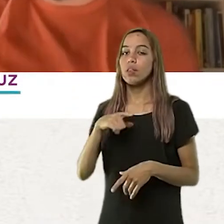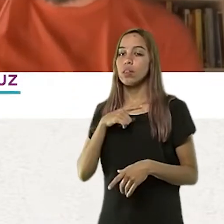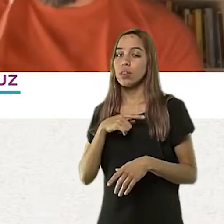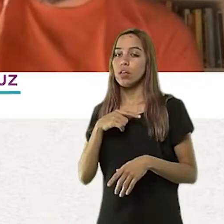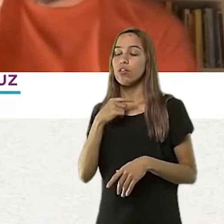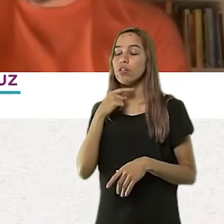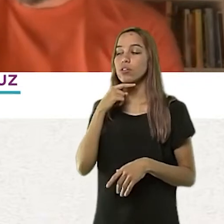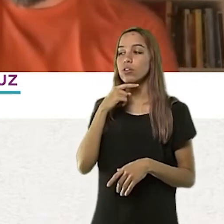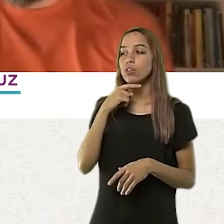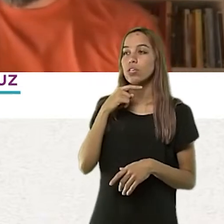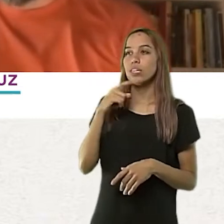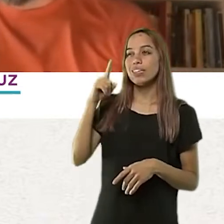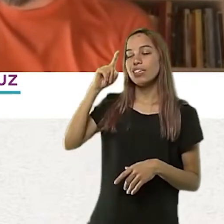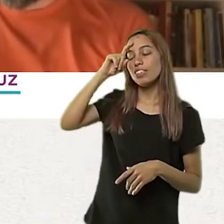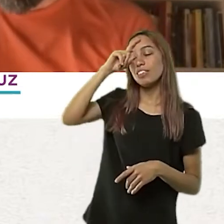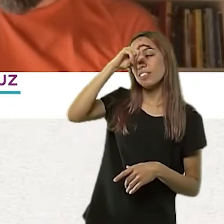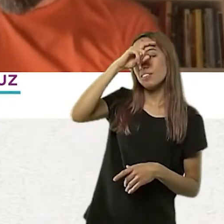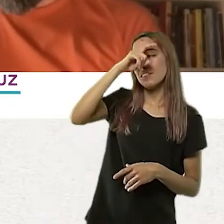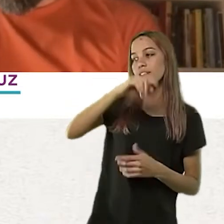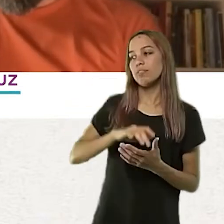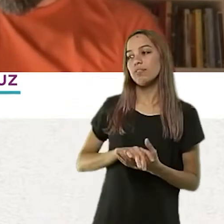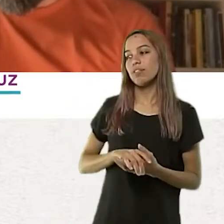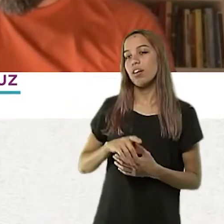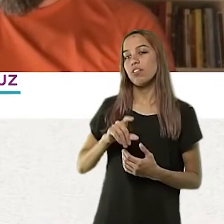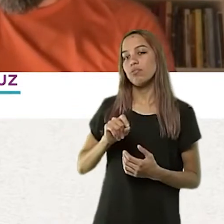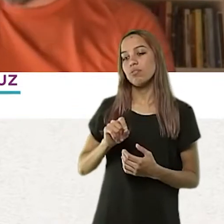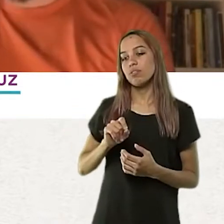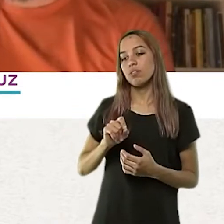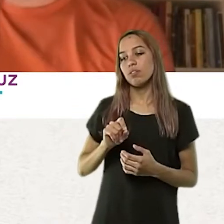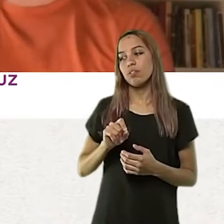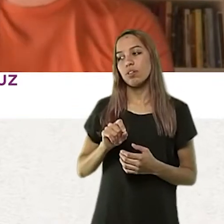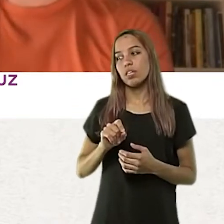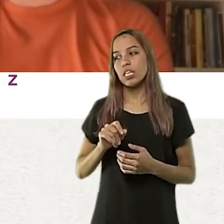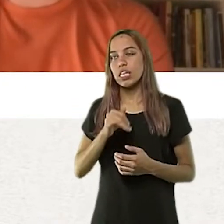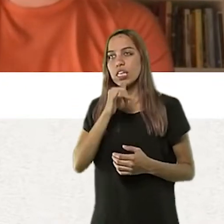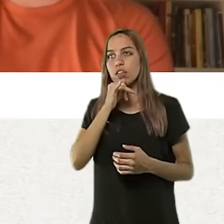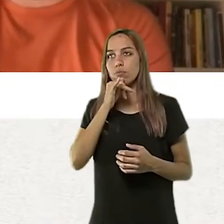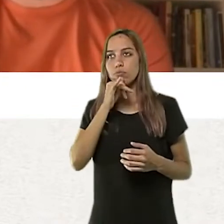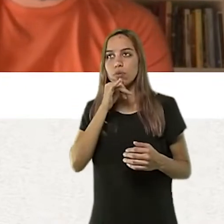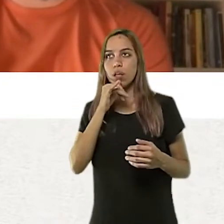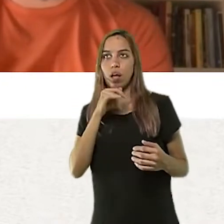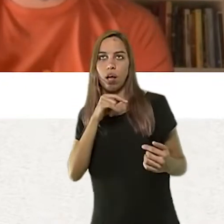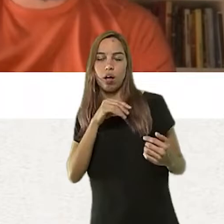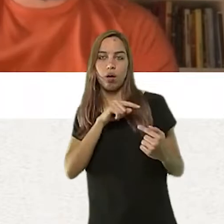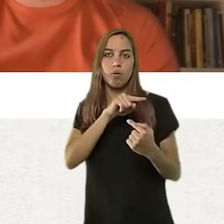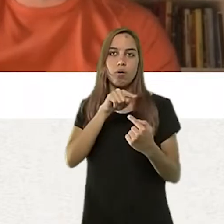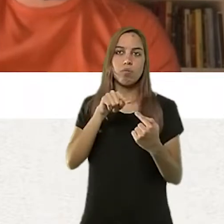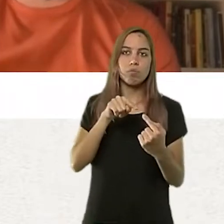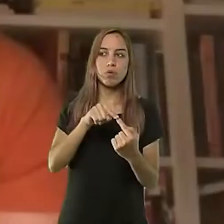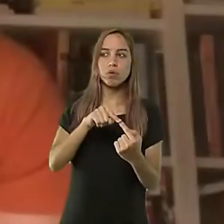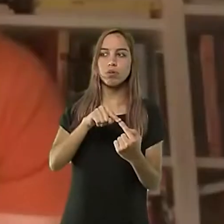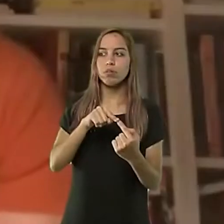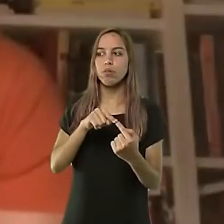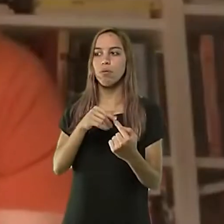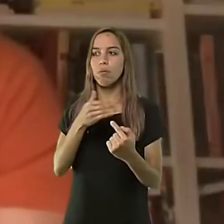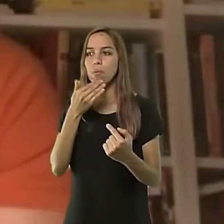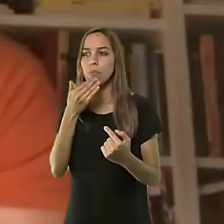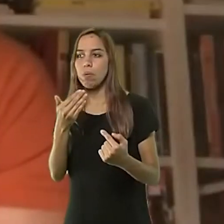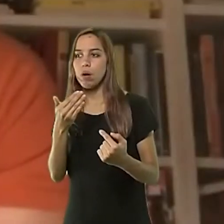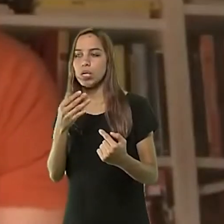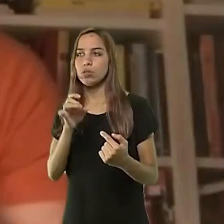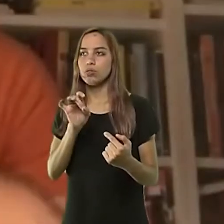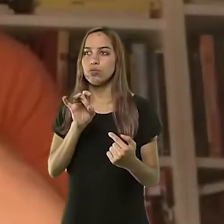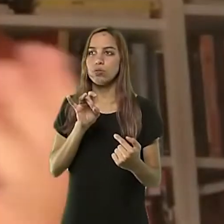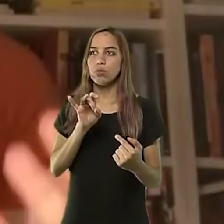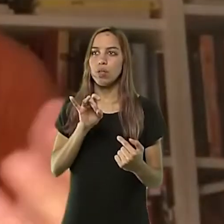não, acho que não há aqui nenhuma hierarquia em relação a à ideia de publicar muito ou de publicar